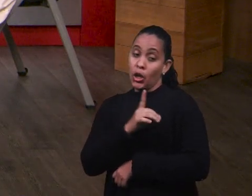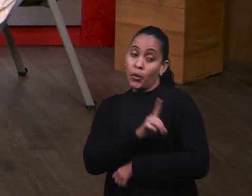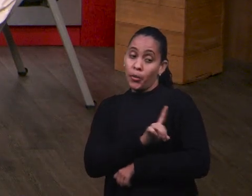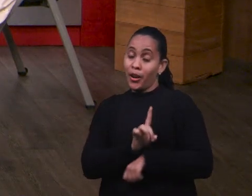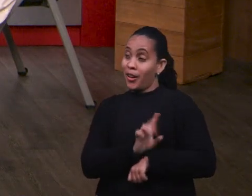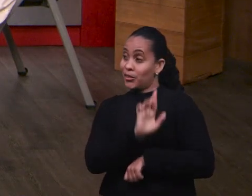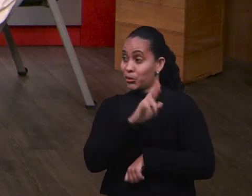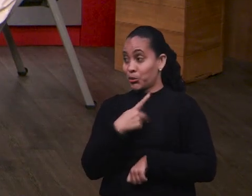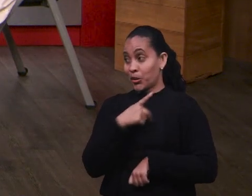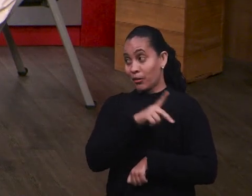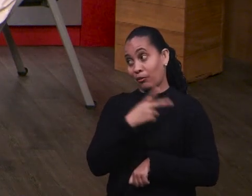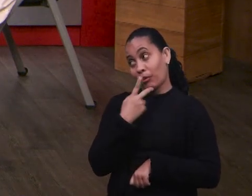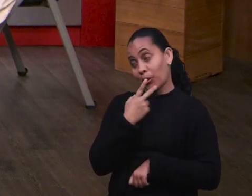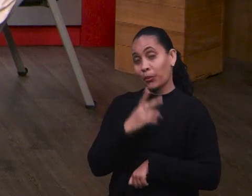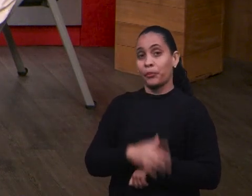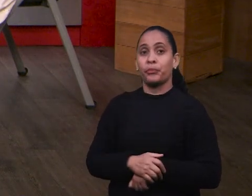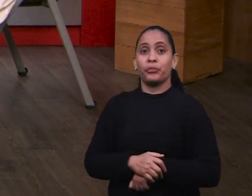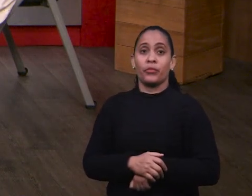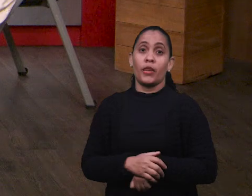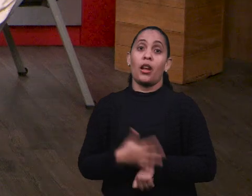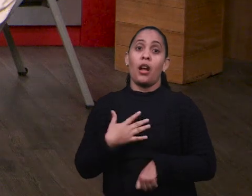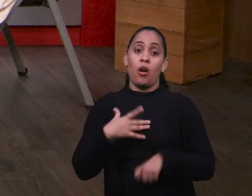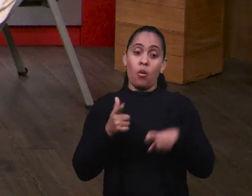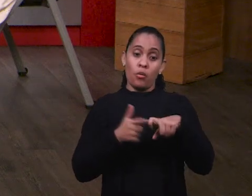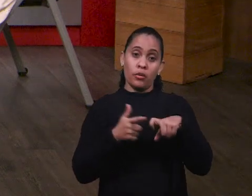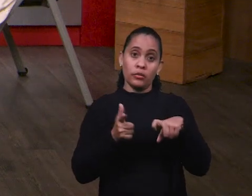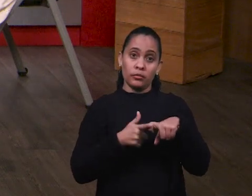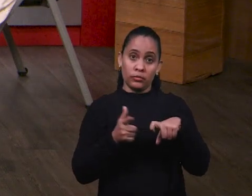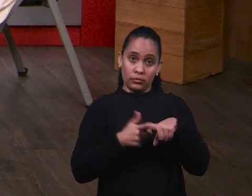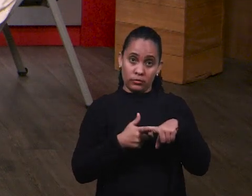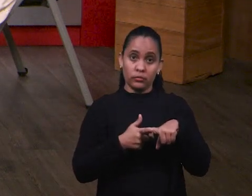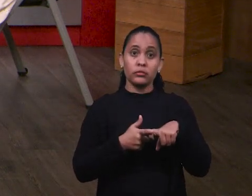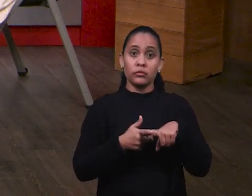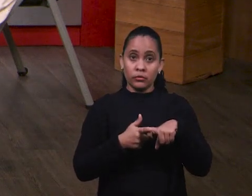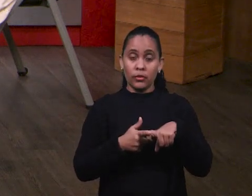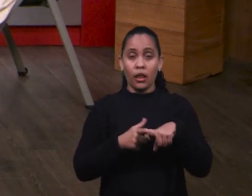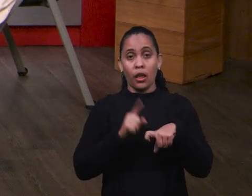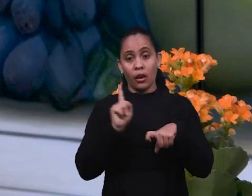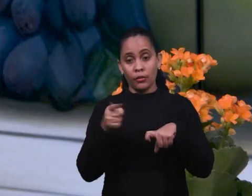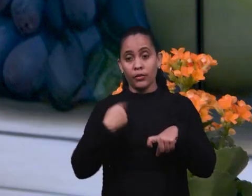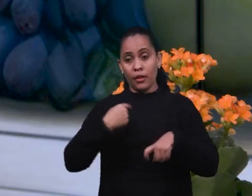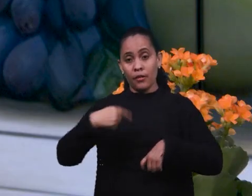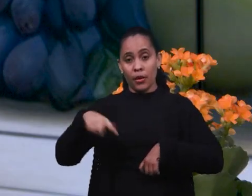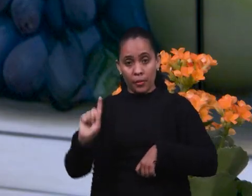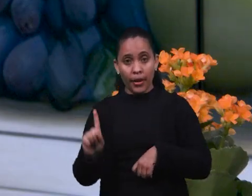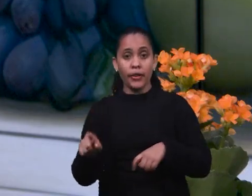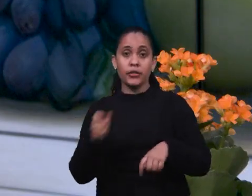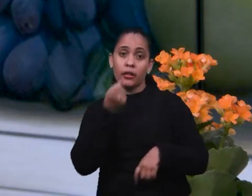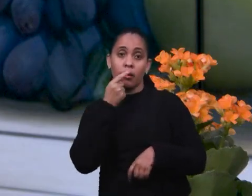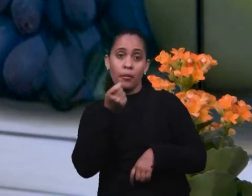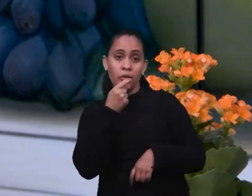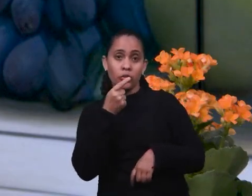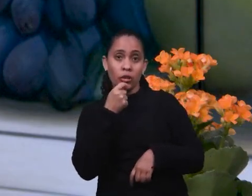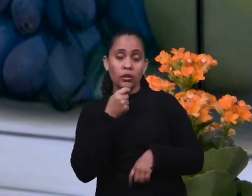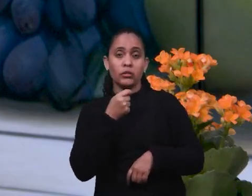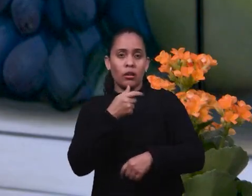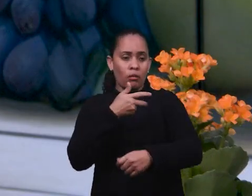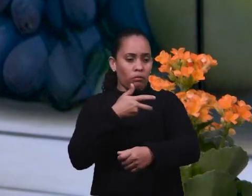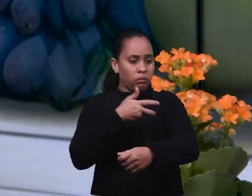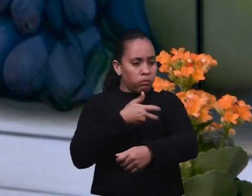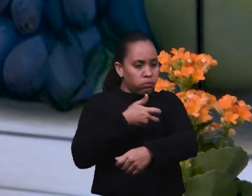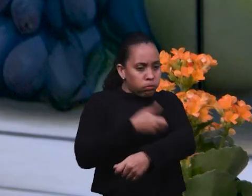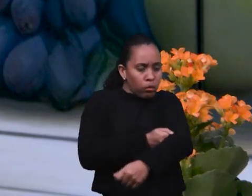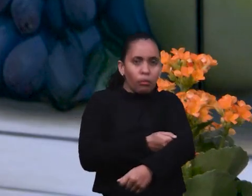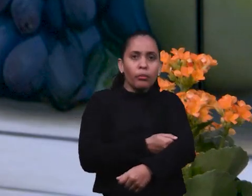falou, o análogo, né, a medicação é um meio. Né? É um meio para facilitar o